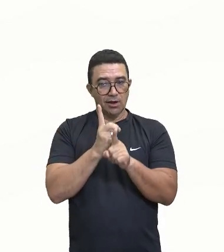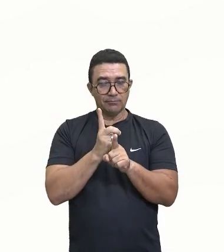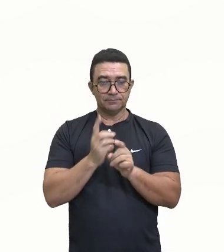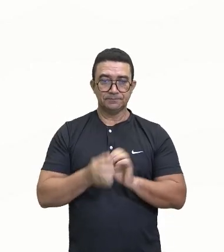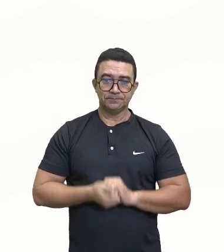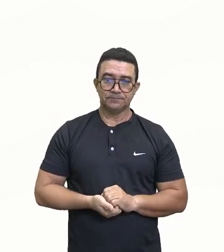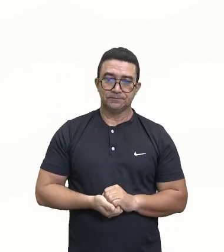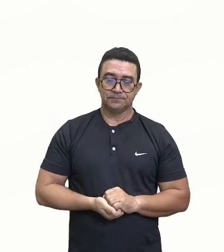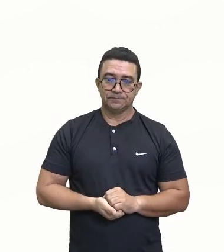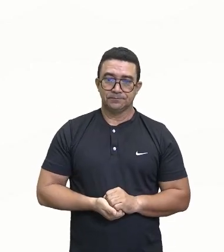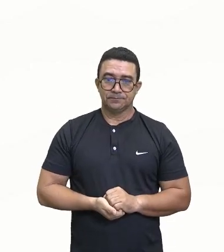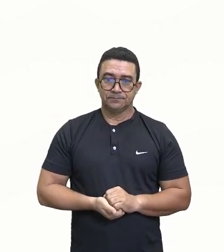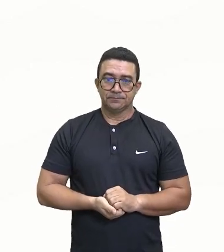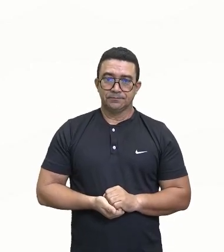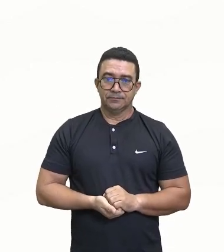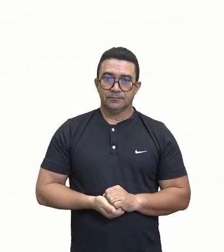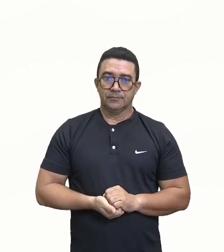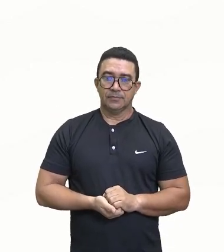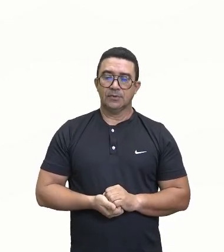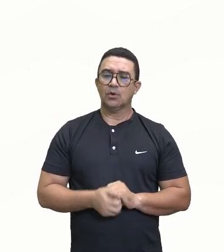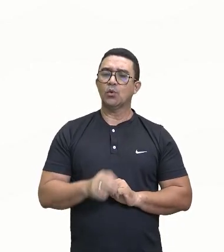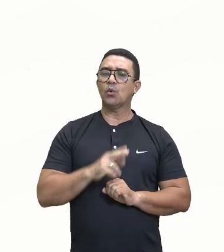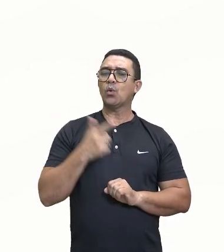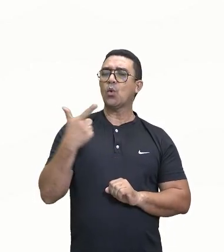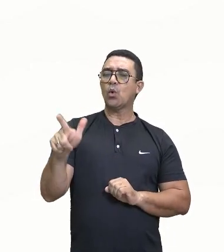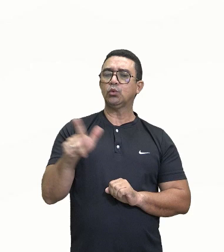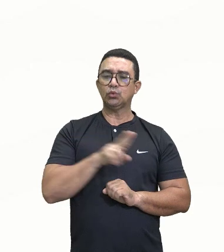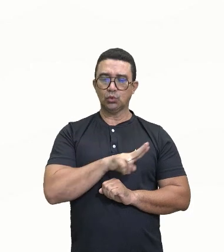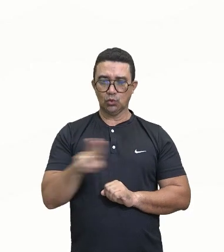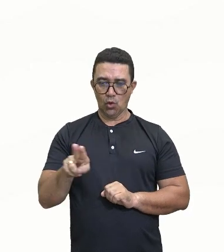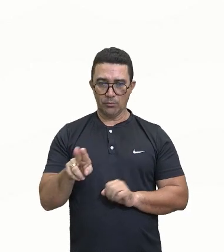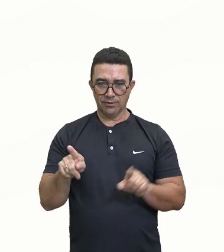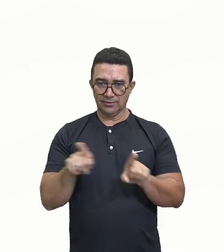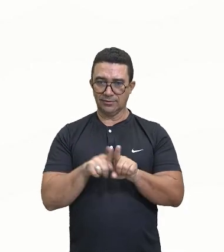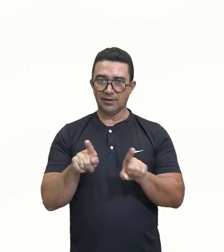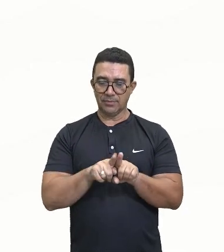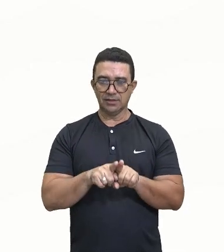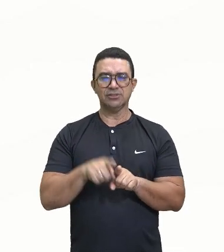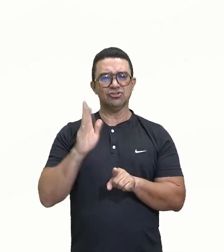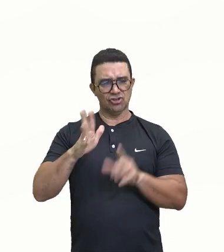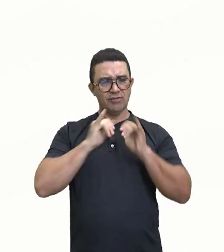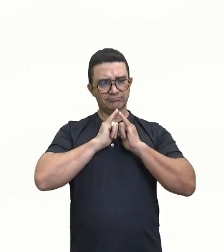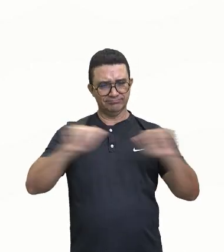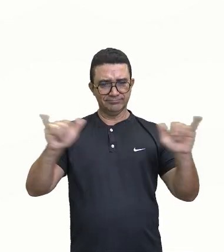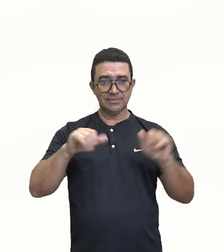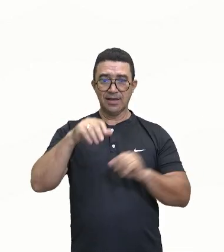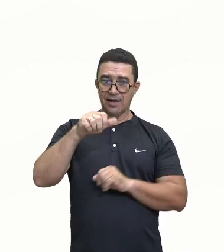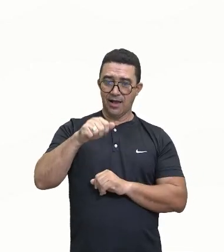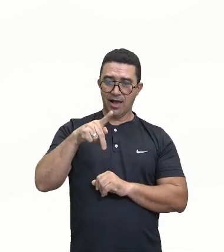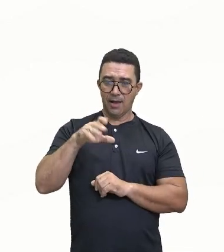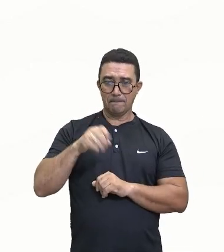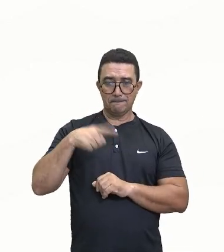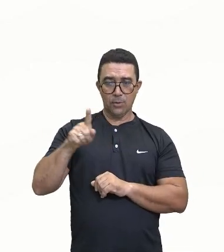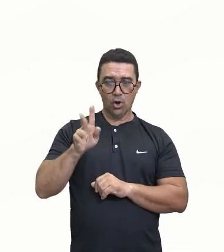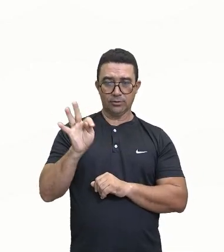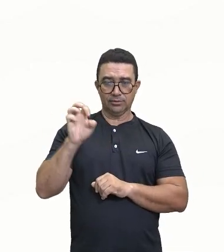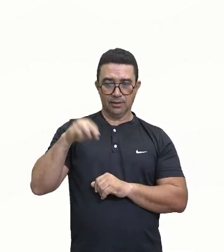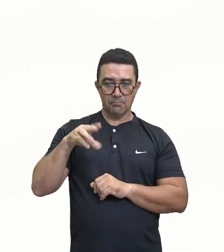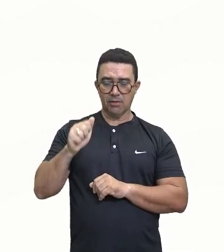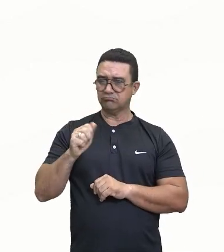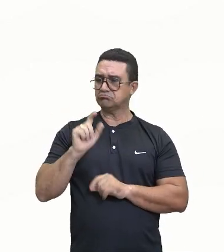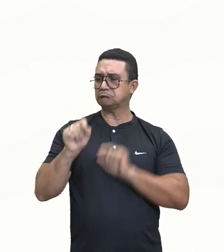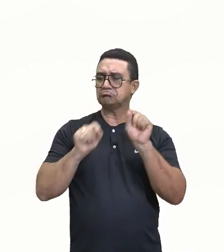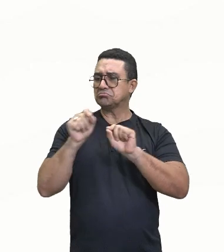problema. E outro nome lindo, como eu já havia falado anteriormente, é o apótema. O que é esse